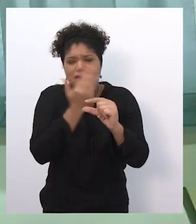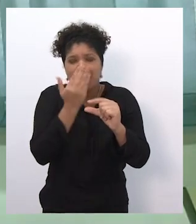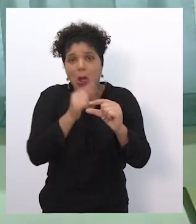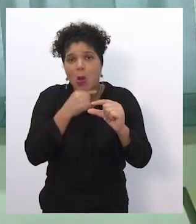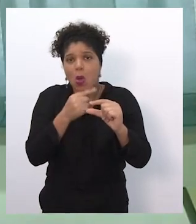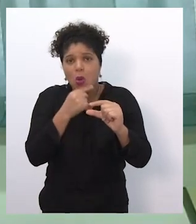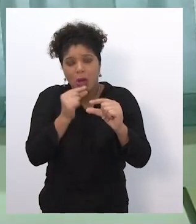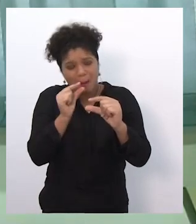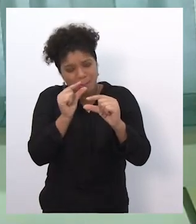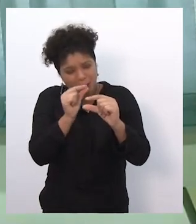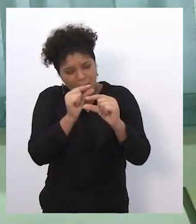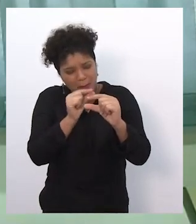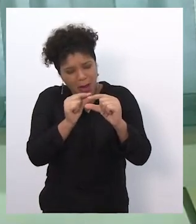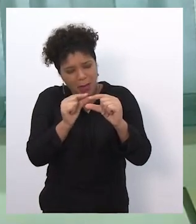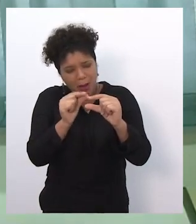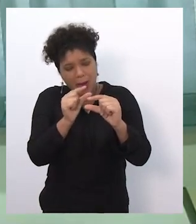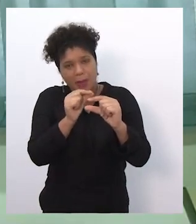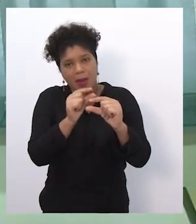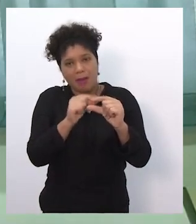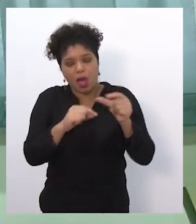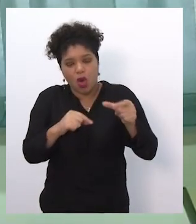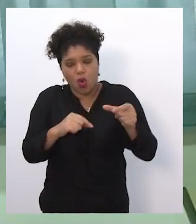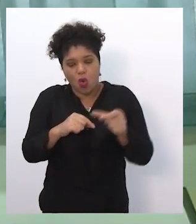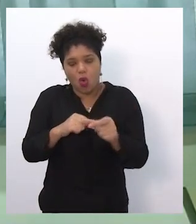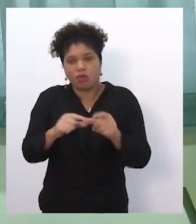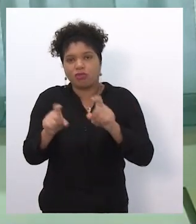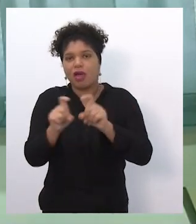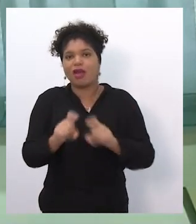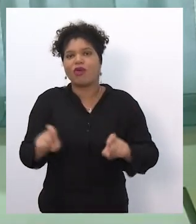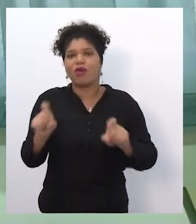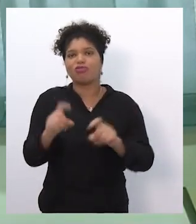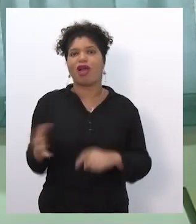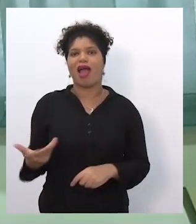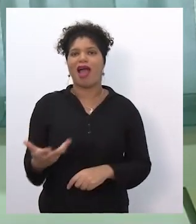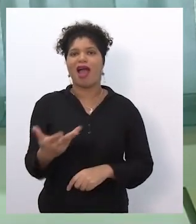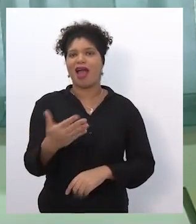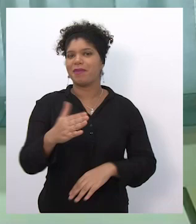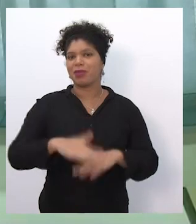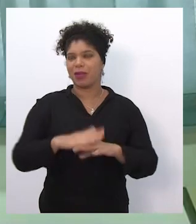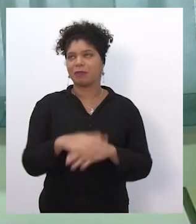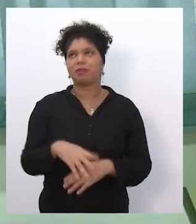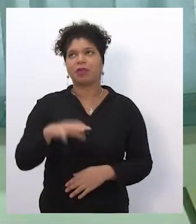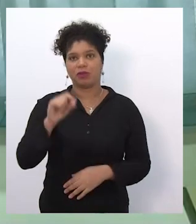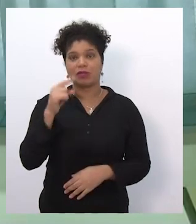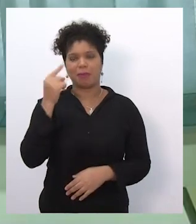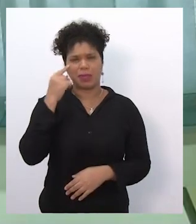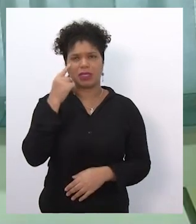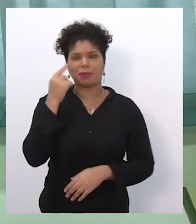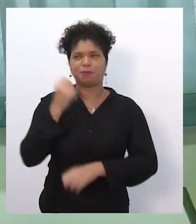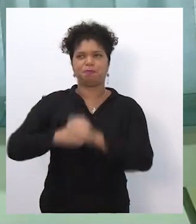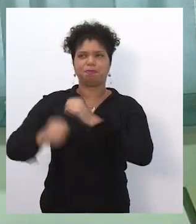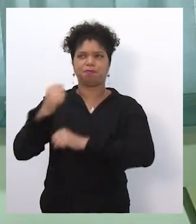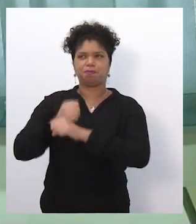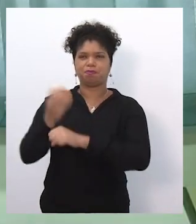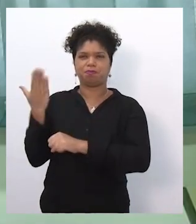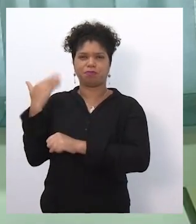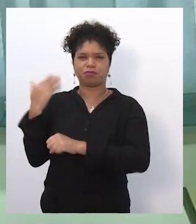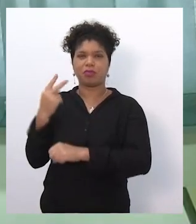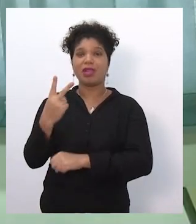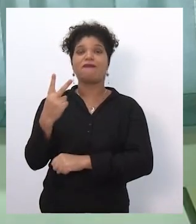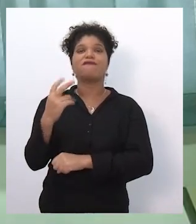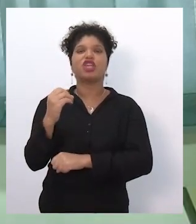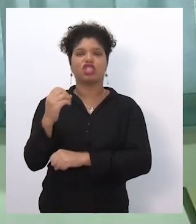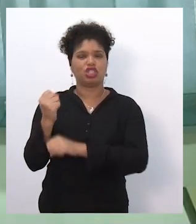Então, se a gente, de uma forma hipotética, se a gente conseguisse pensar 20 anos atrás, para a data de